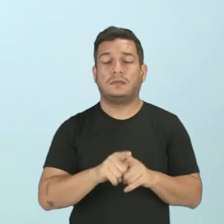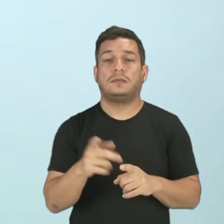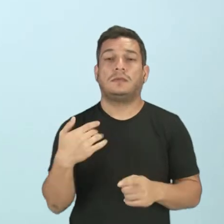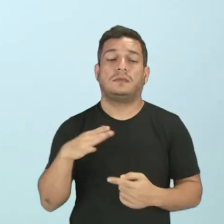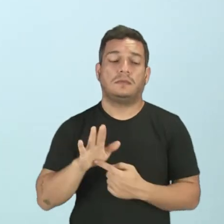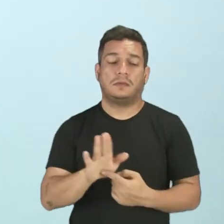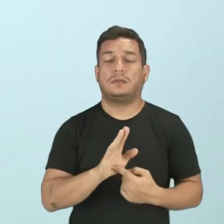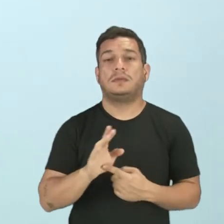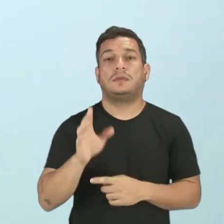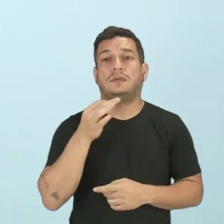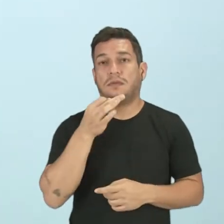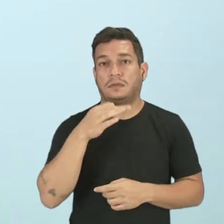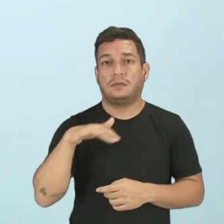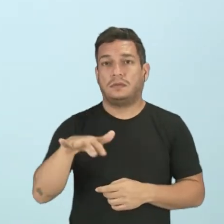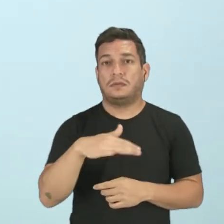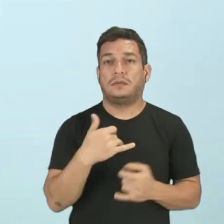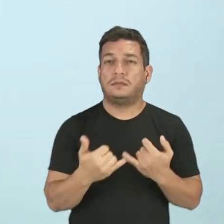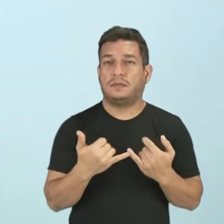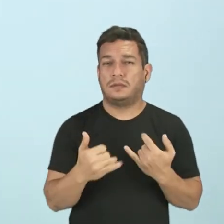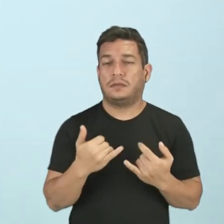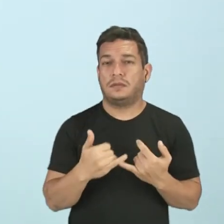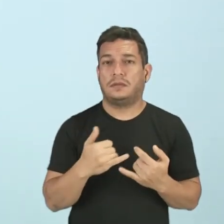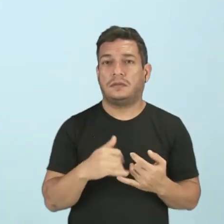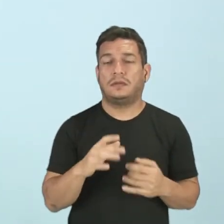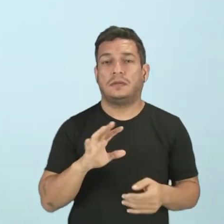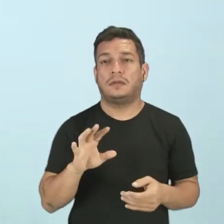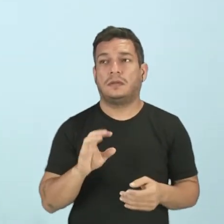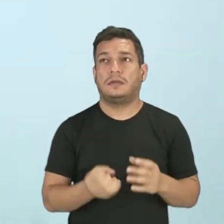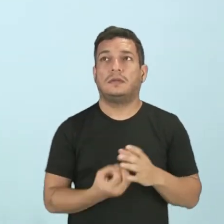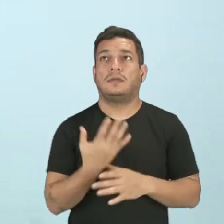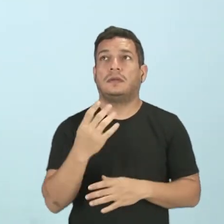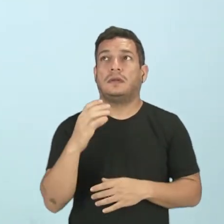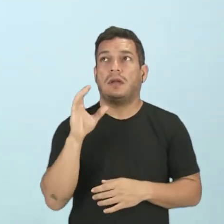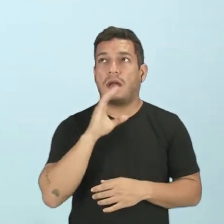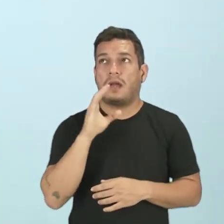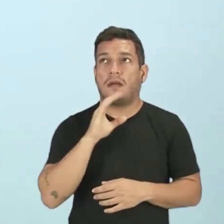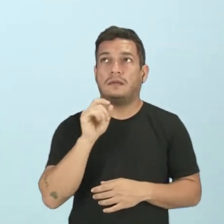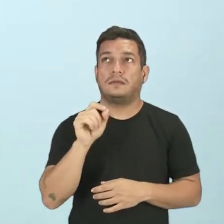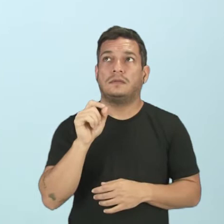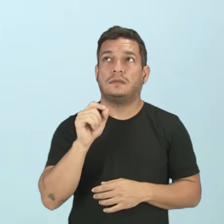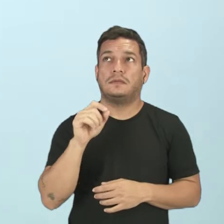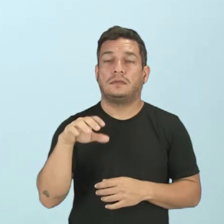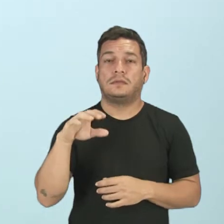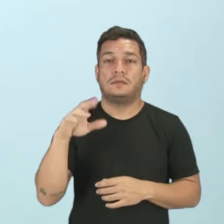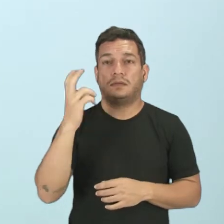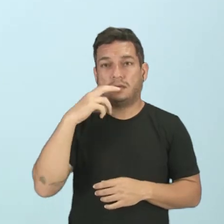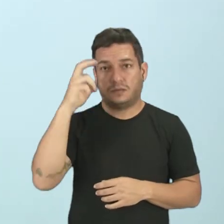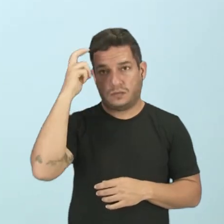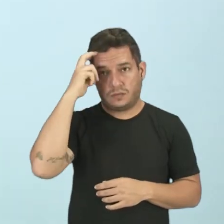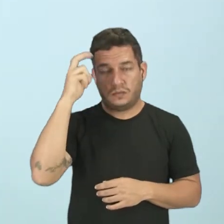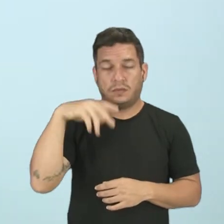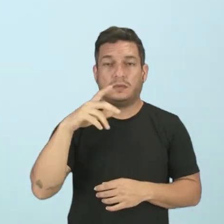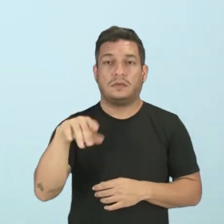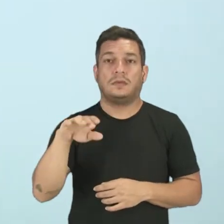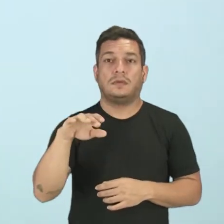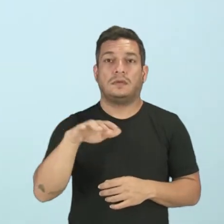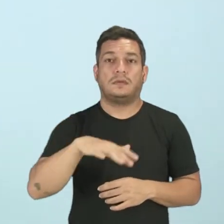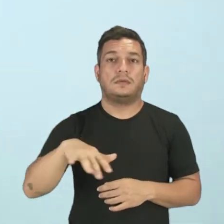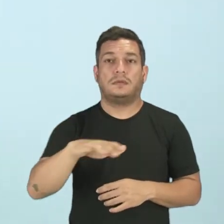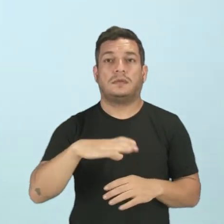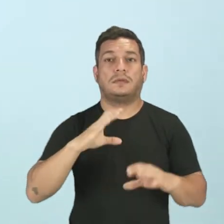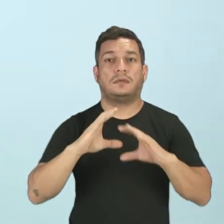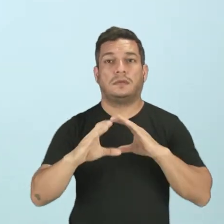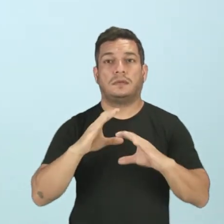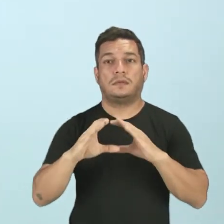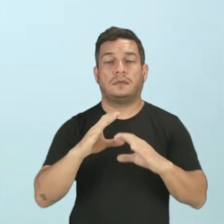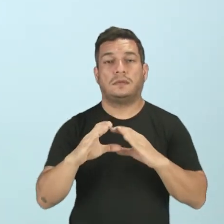aparentemente se tornou democrático, que é essa difusão radical, exagerada até, da cultura pelos modernos meios de